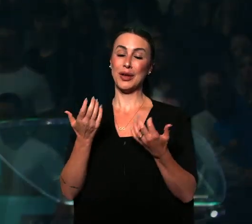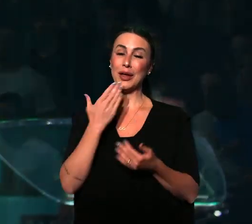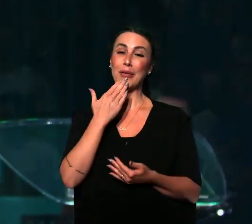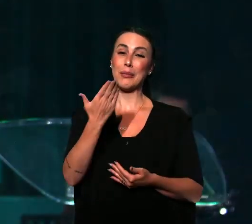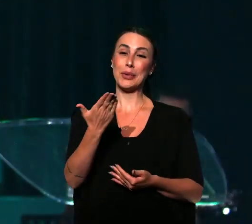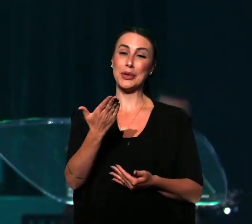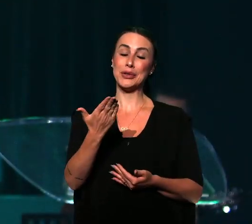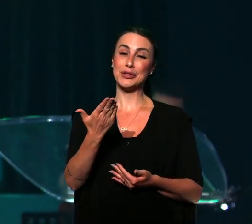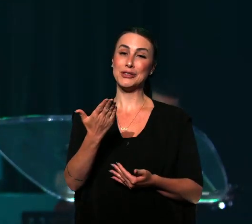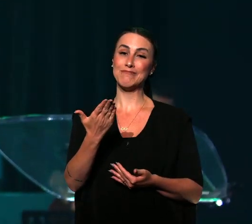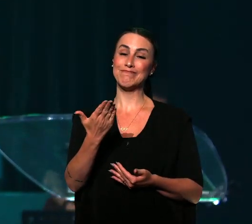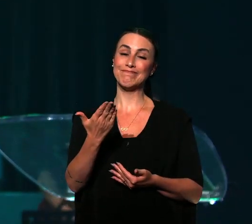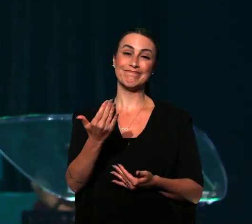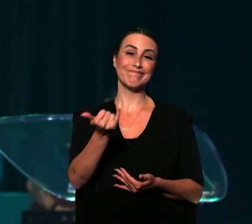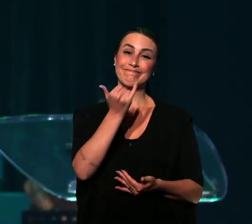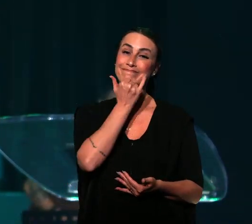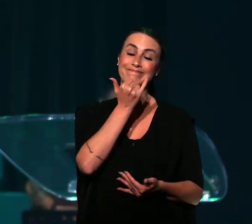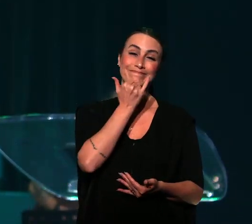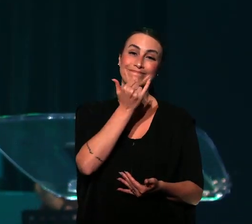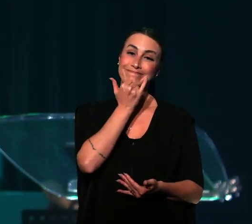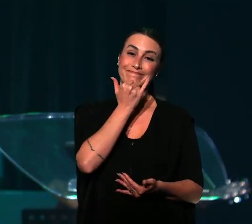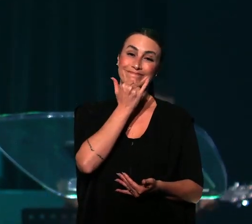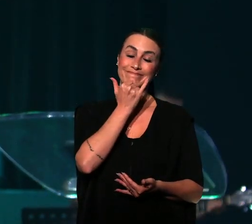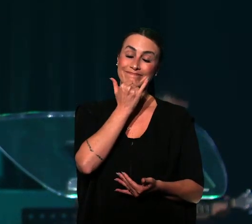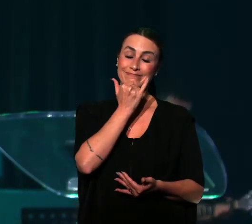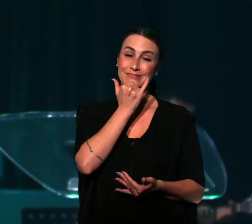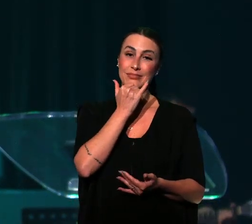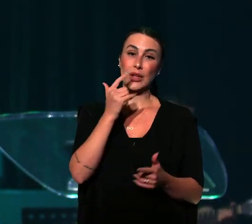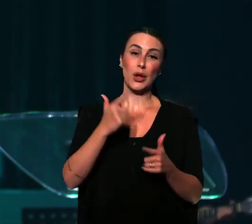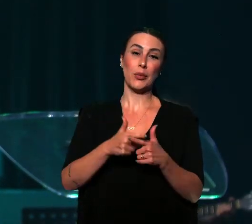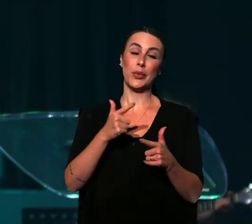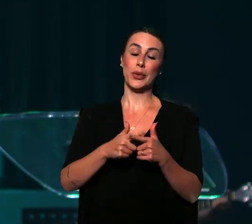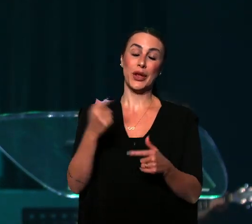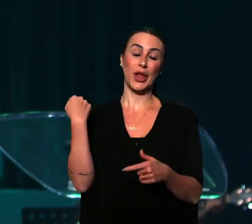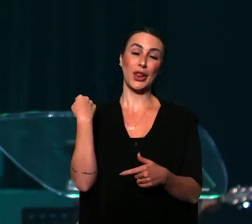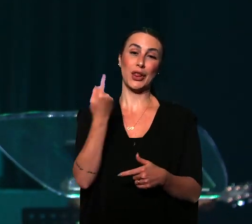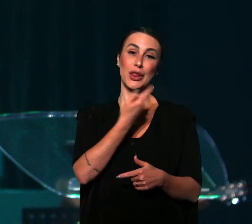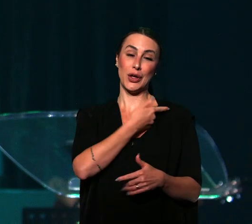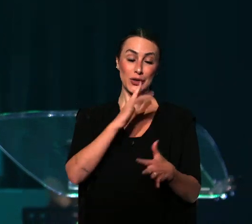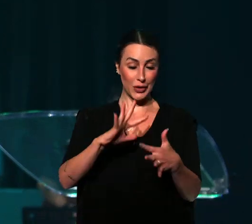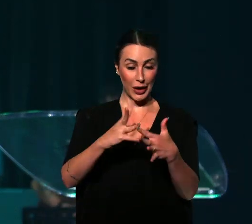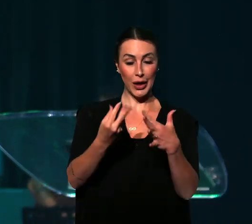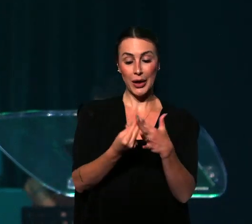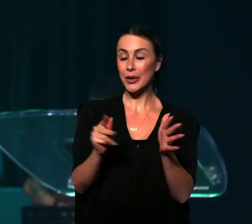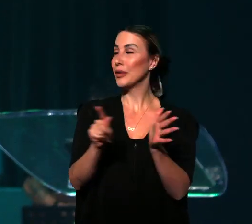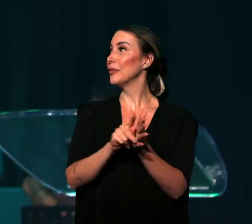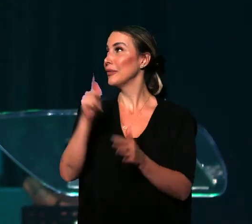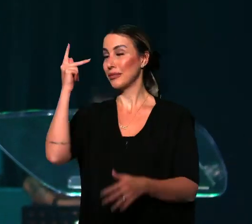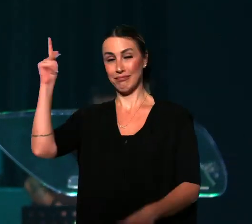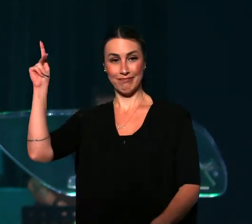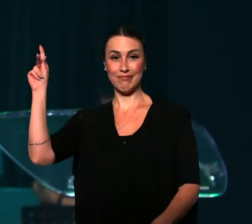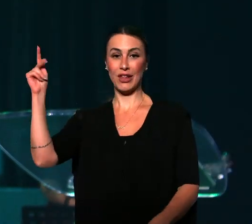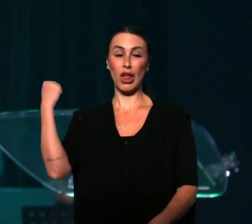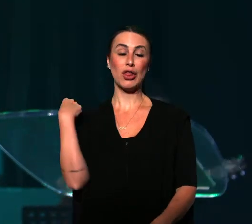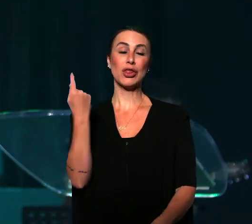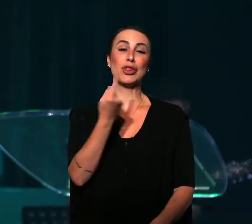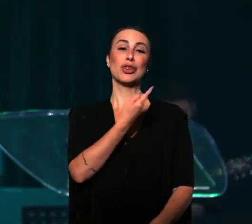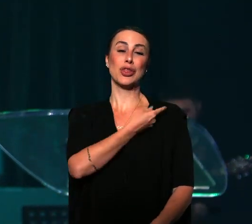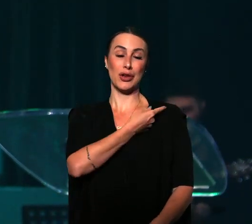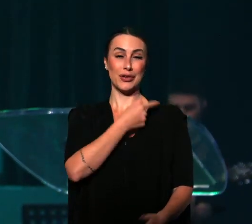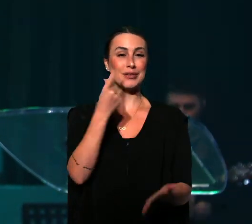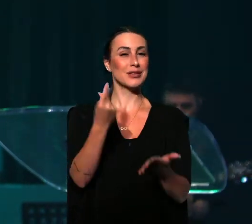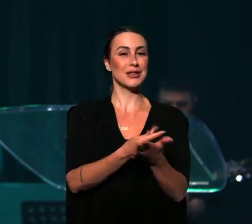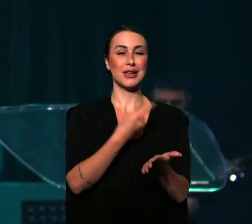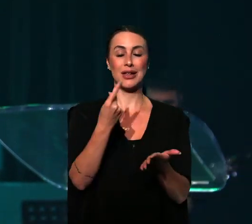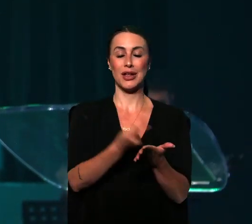erramos. Nós somos a igreja de Cristo. Nós erramos. Nós buscamos os nossos interesses,